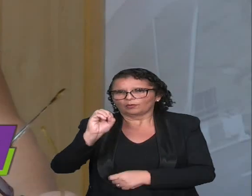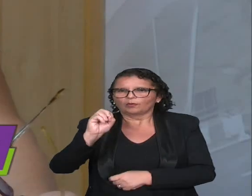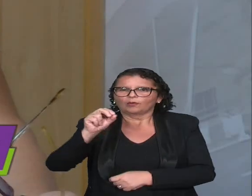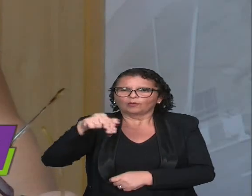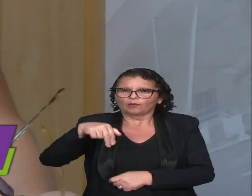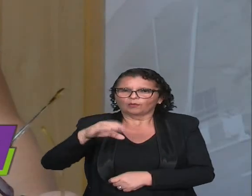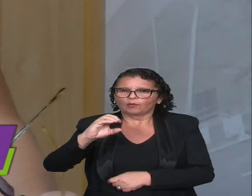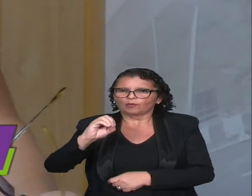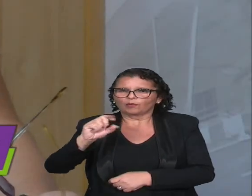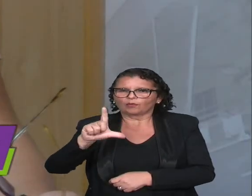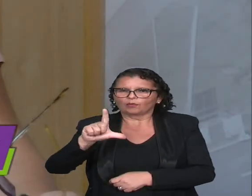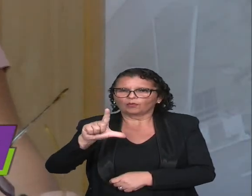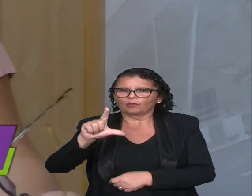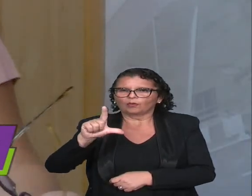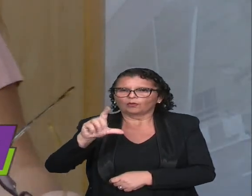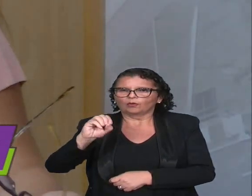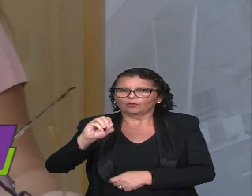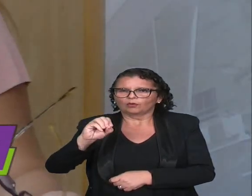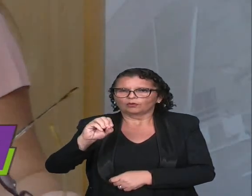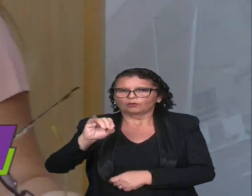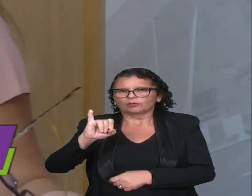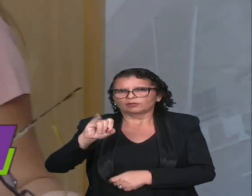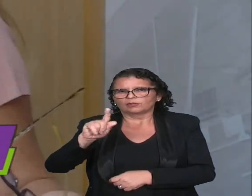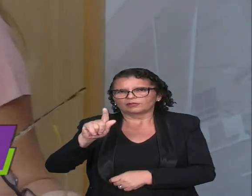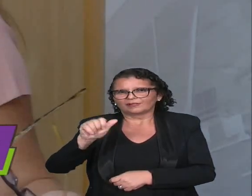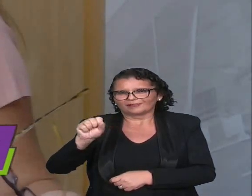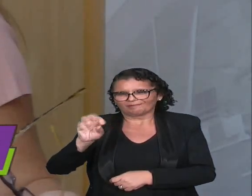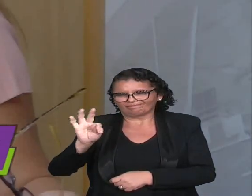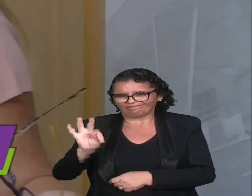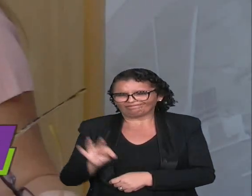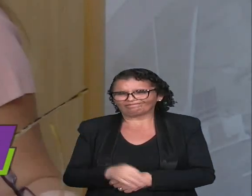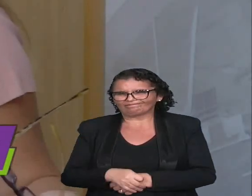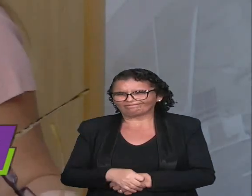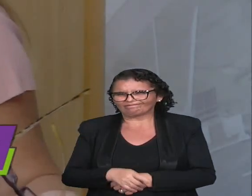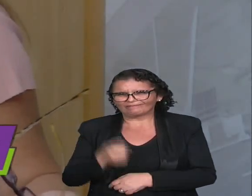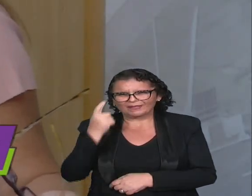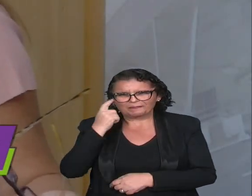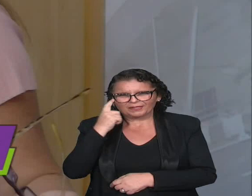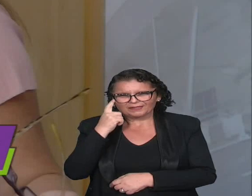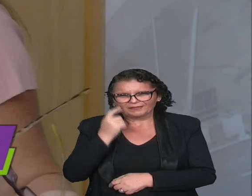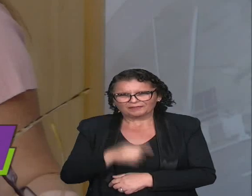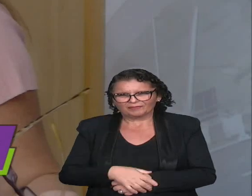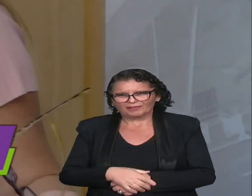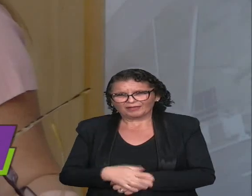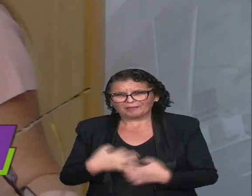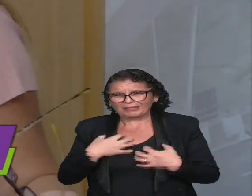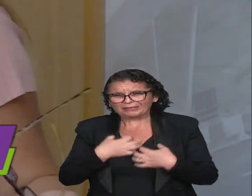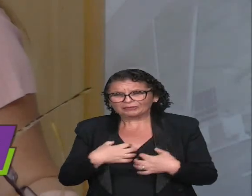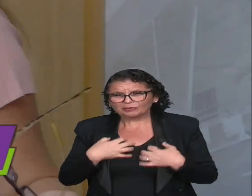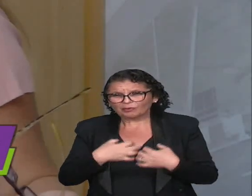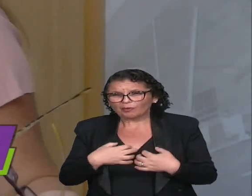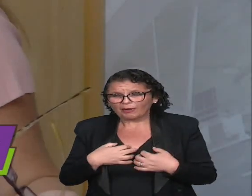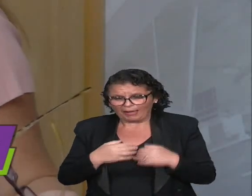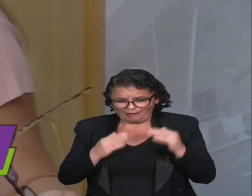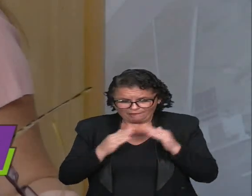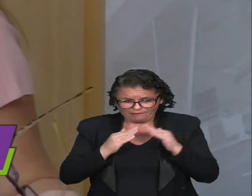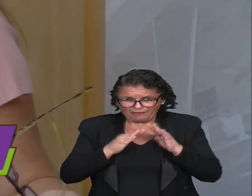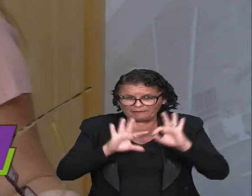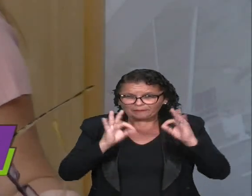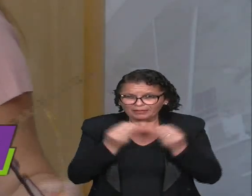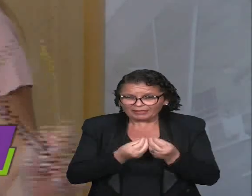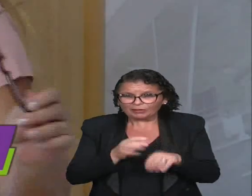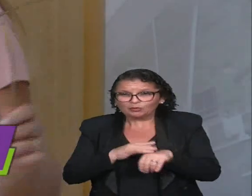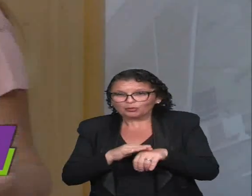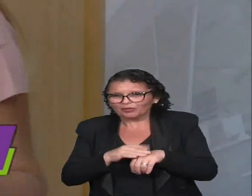oncologista vocês imagina o desespero de pessoas com pacientes em casa doente